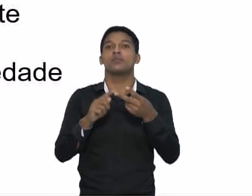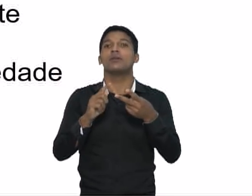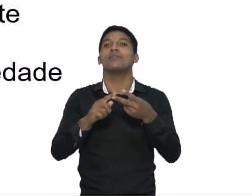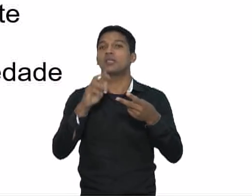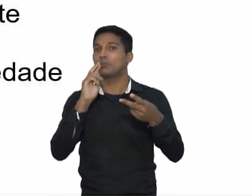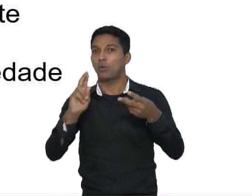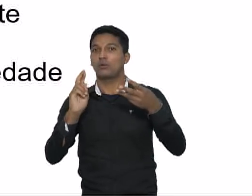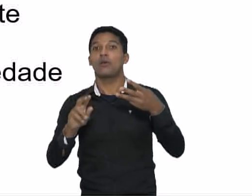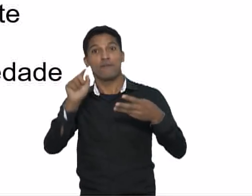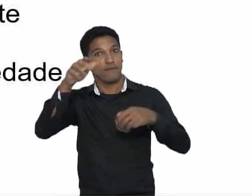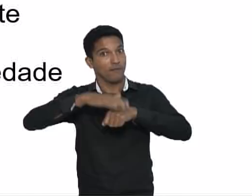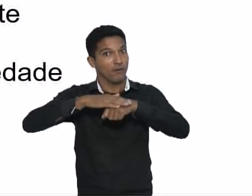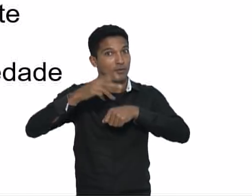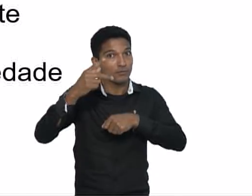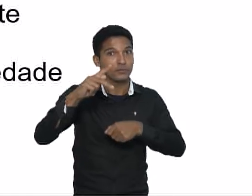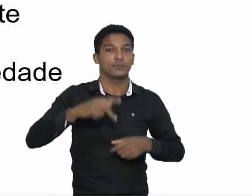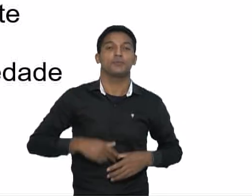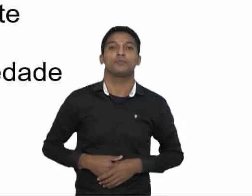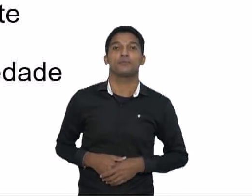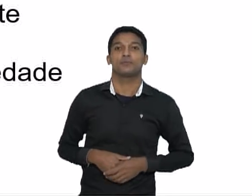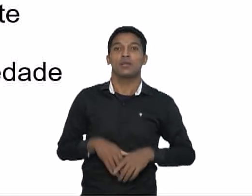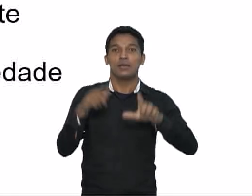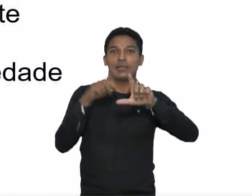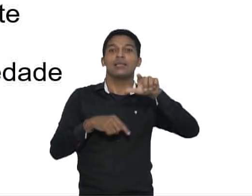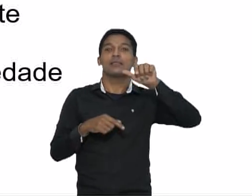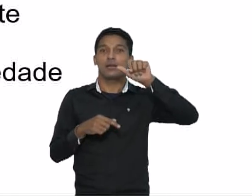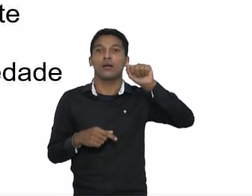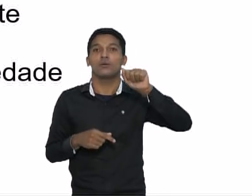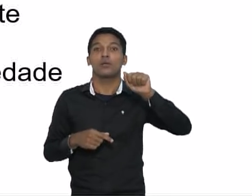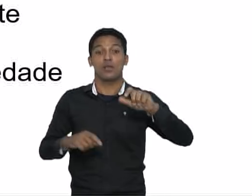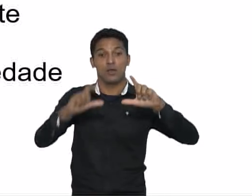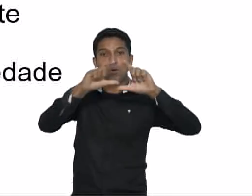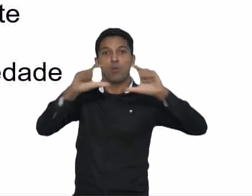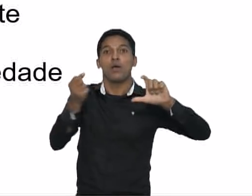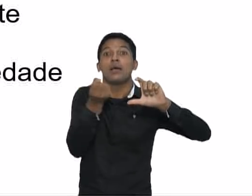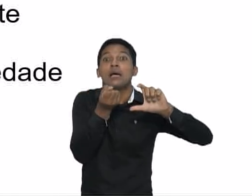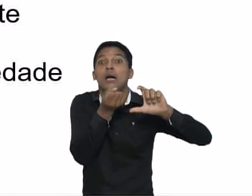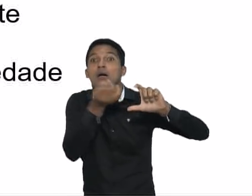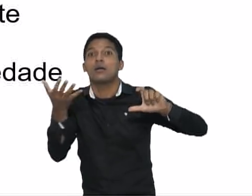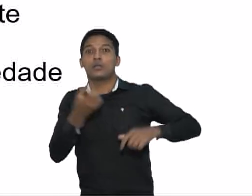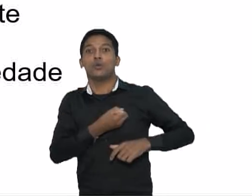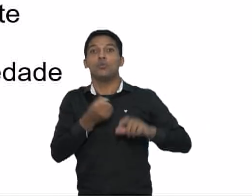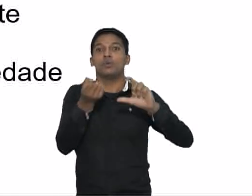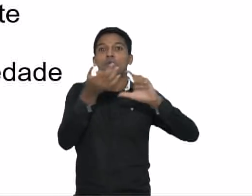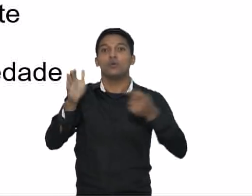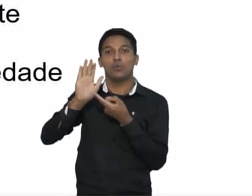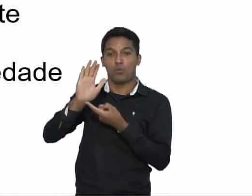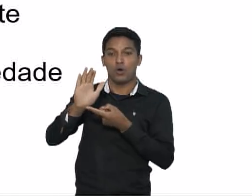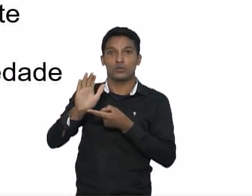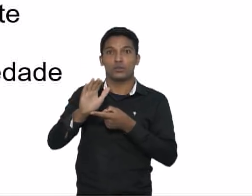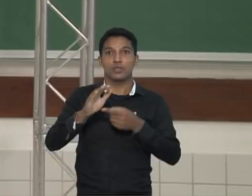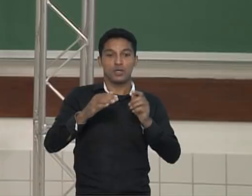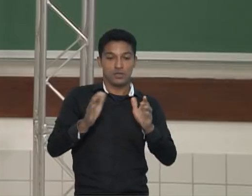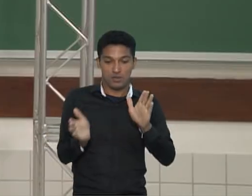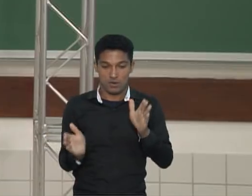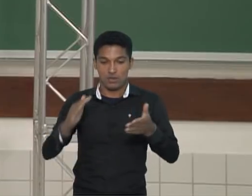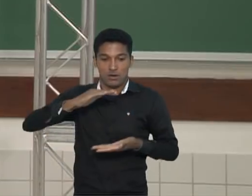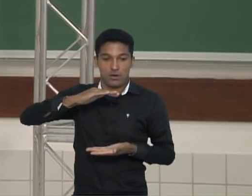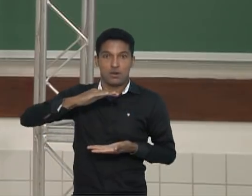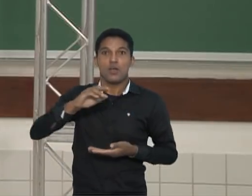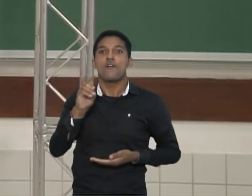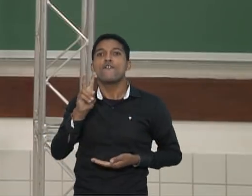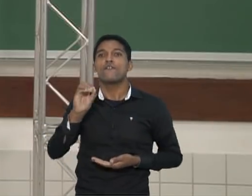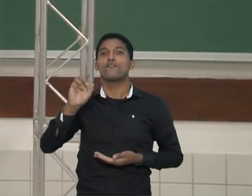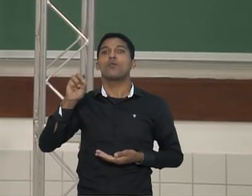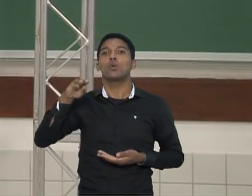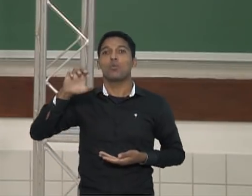demais, tá? Então, na letra A, a expressão que representa o volume deste recipiente. Não, melhor ainda. Não, quem vai